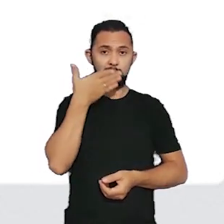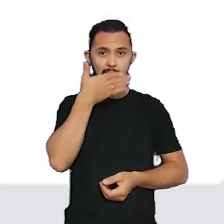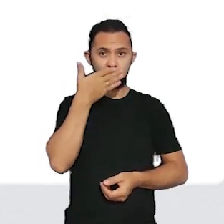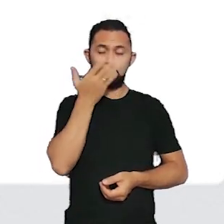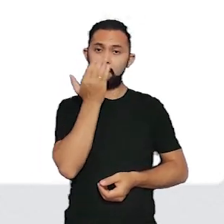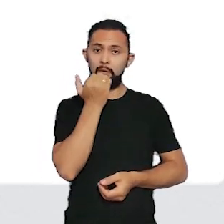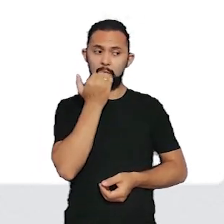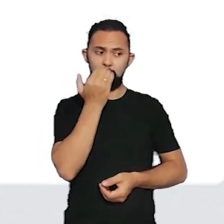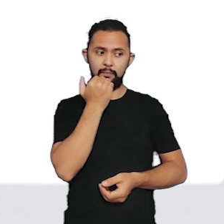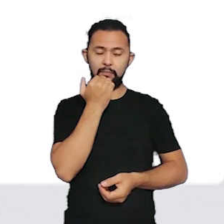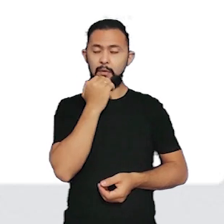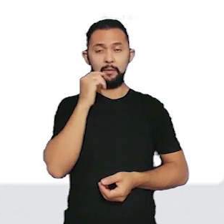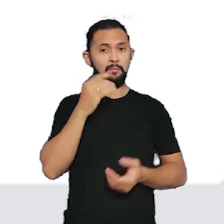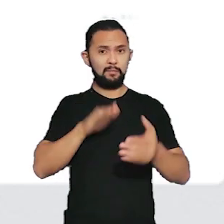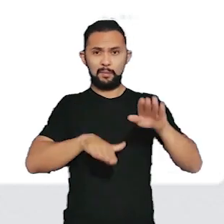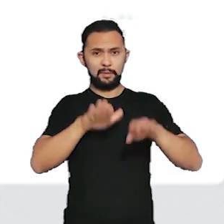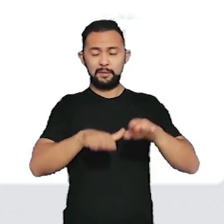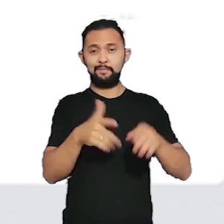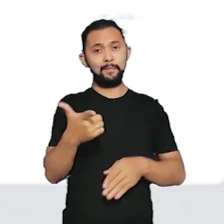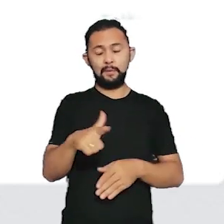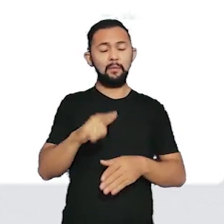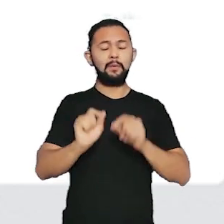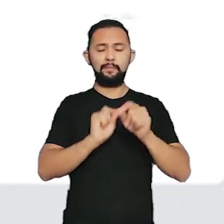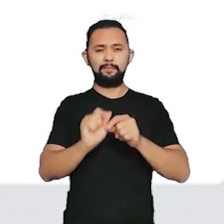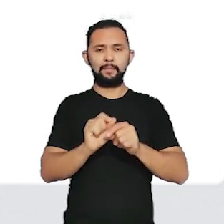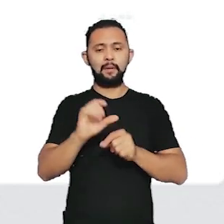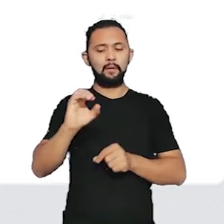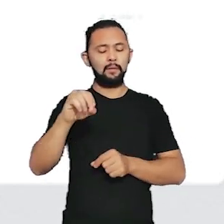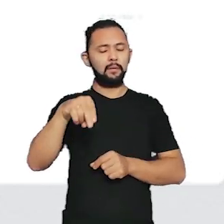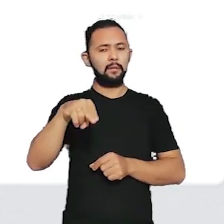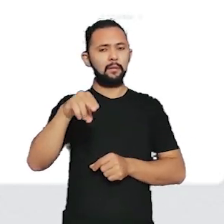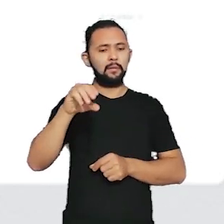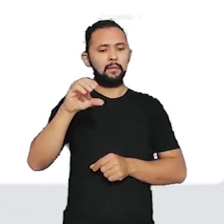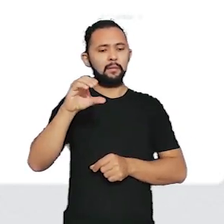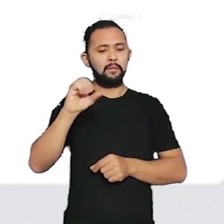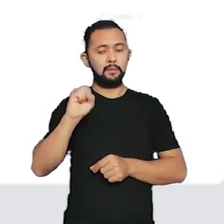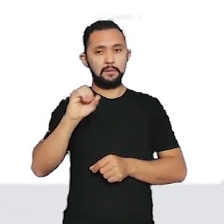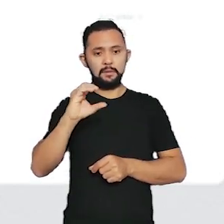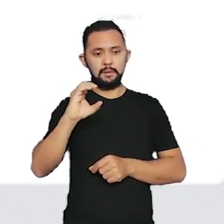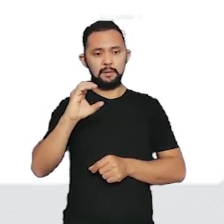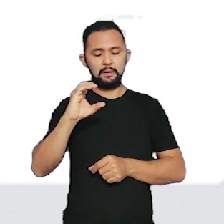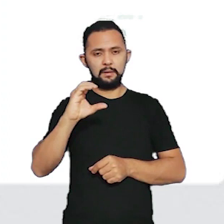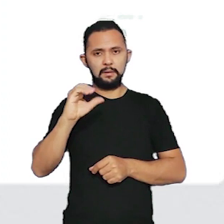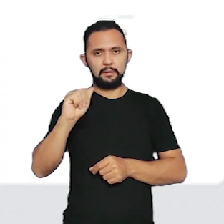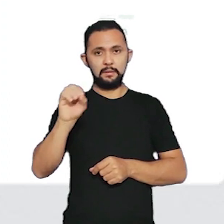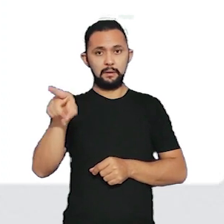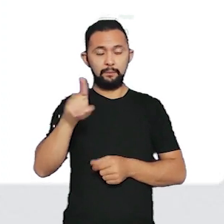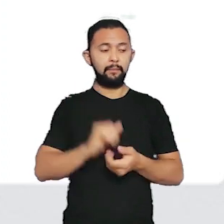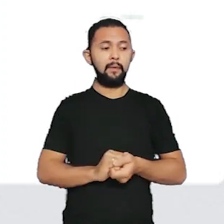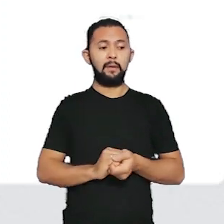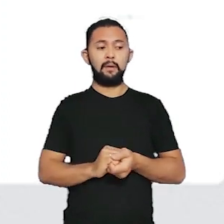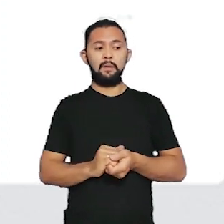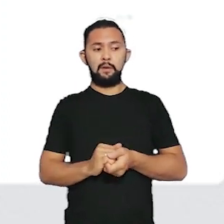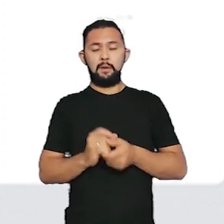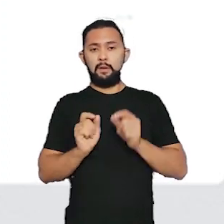leite condensado. Então, não é ideia de proporção, é uma concessão. Gabriela cresceu tanto que está maior que o irmão. Olha a